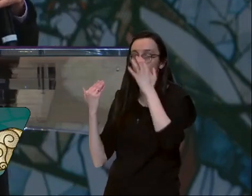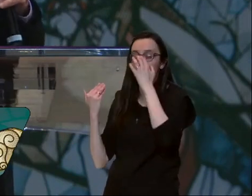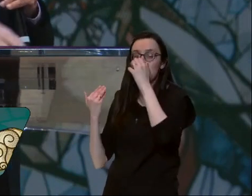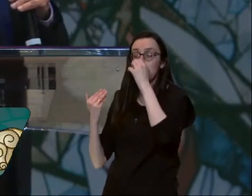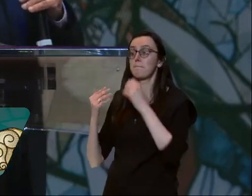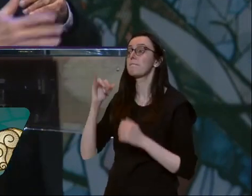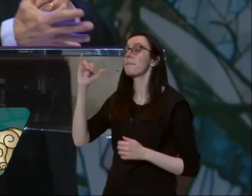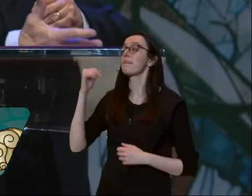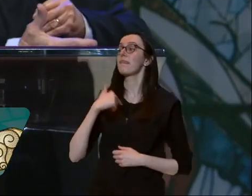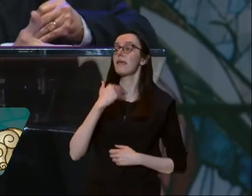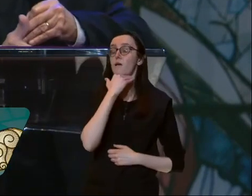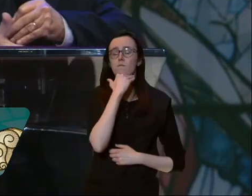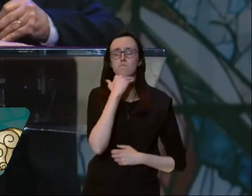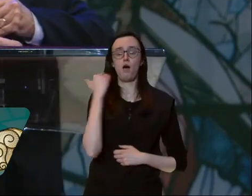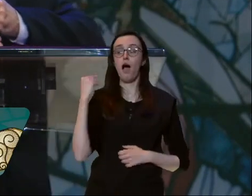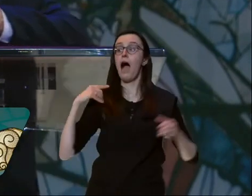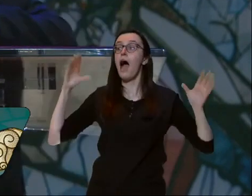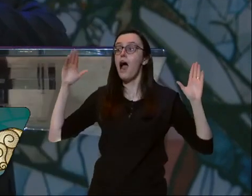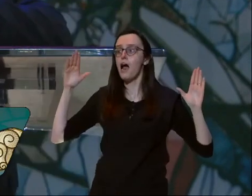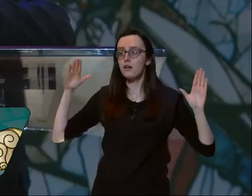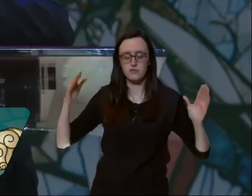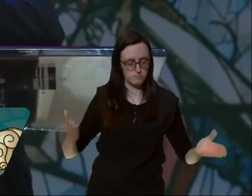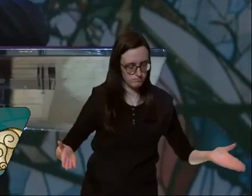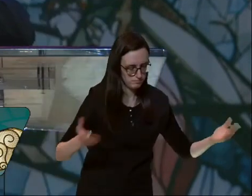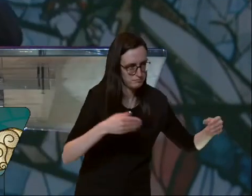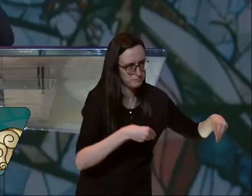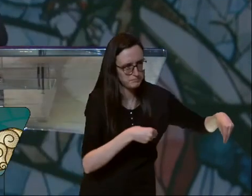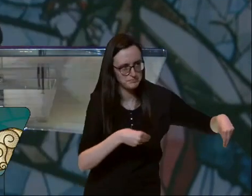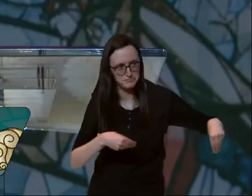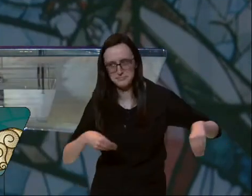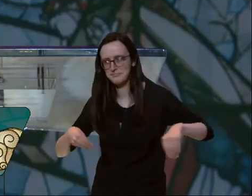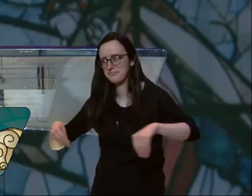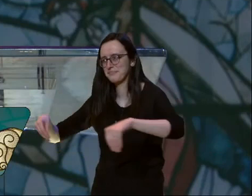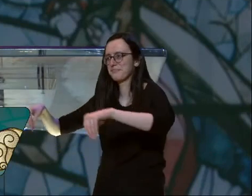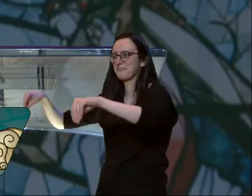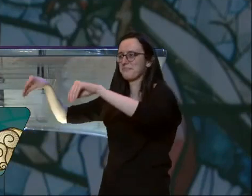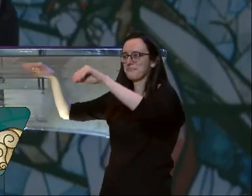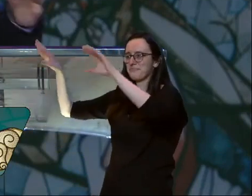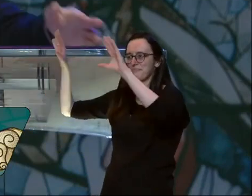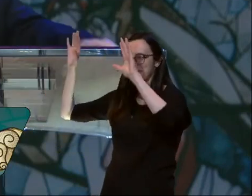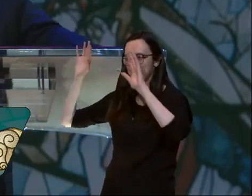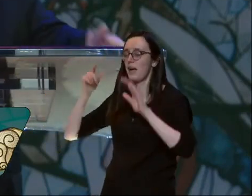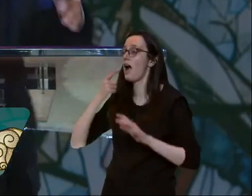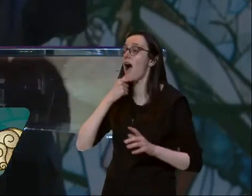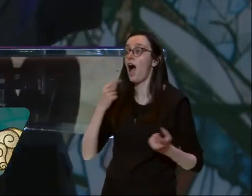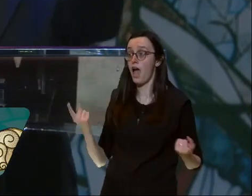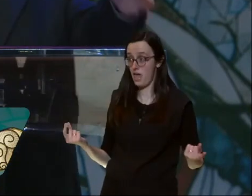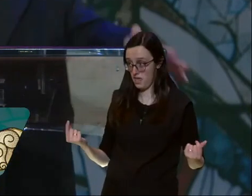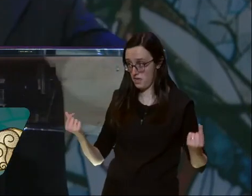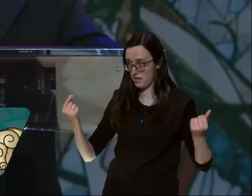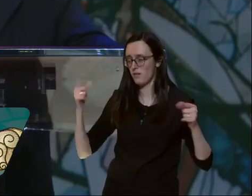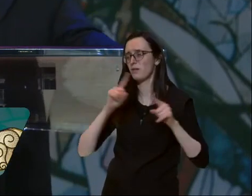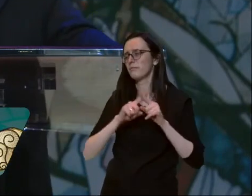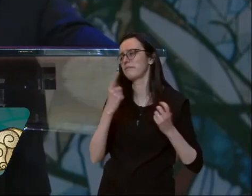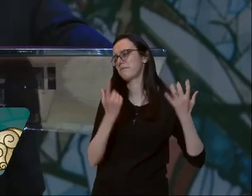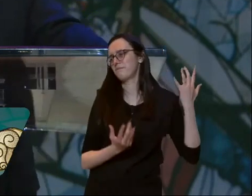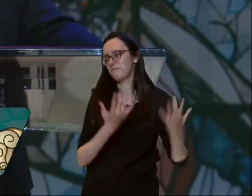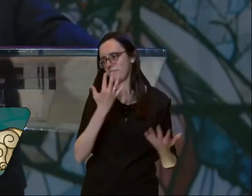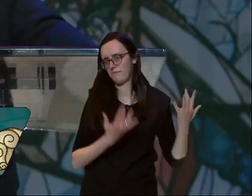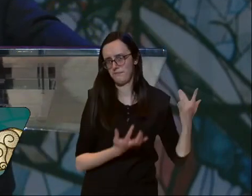o salvo morre em Cristo, os anjos vêm e conduzem. E o rico foi sepultado, e lá no